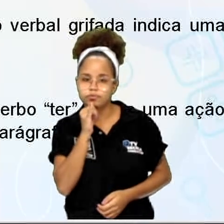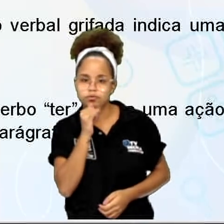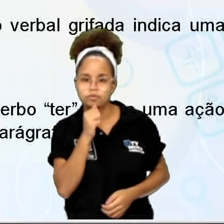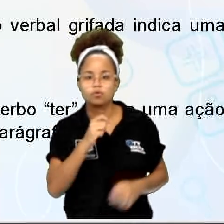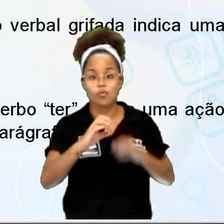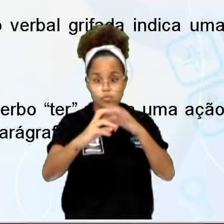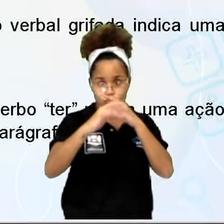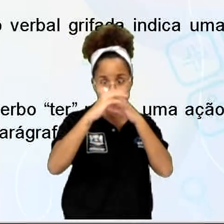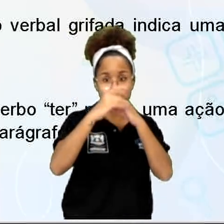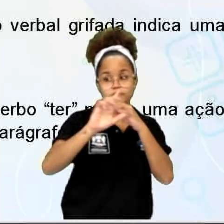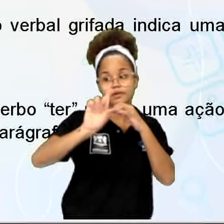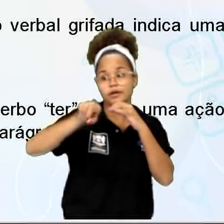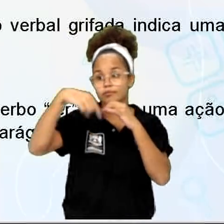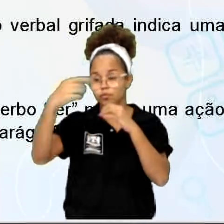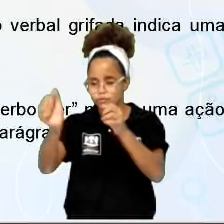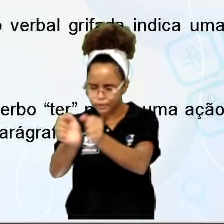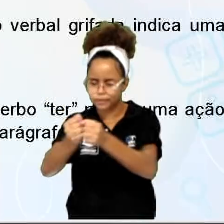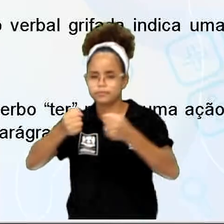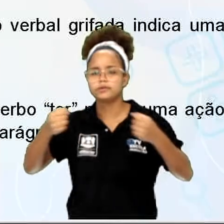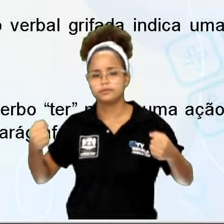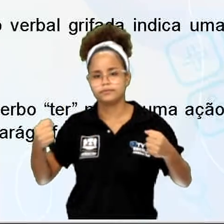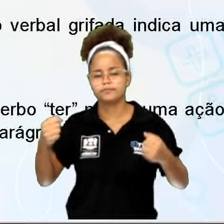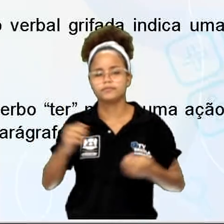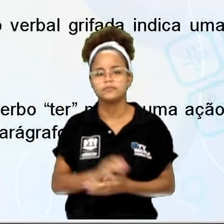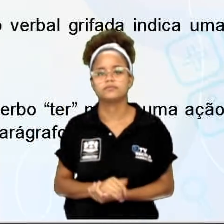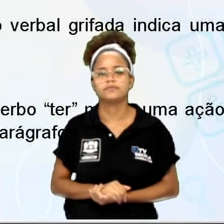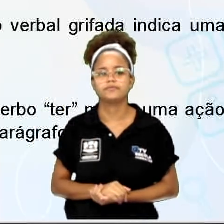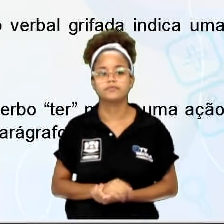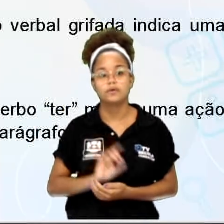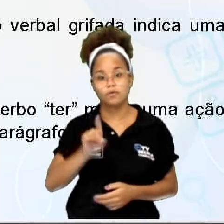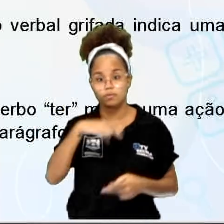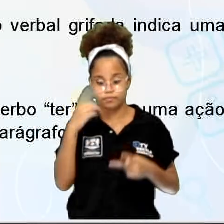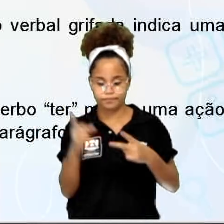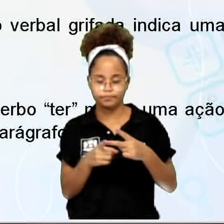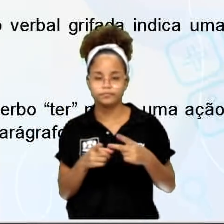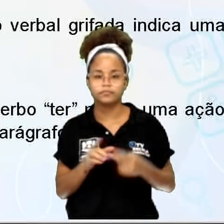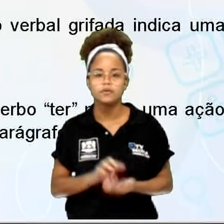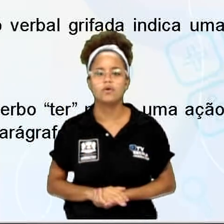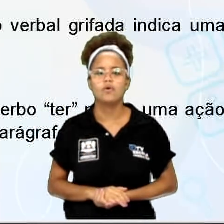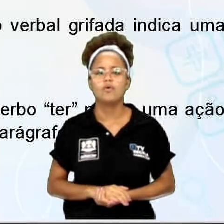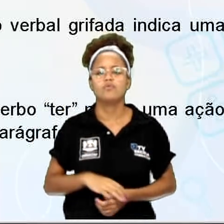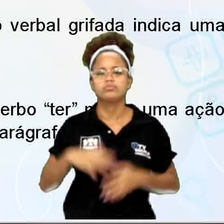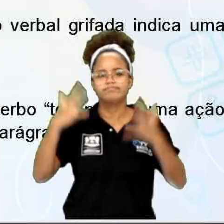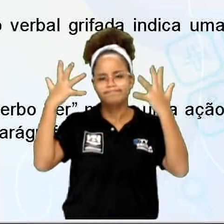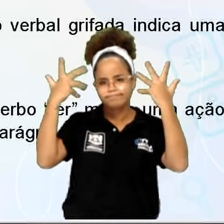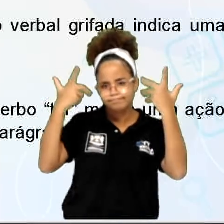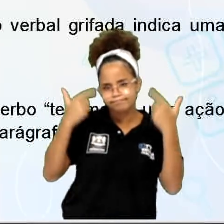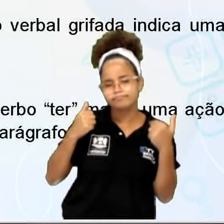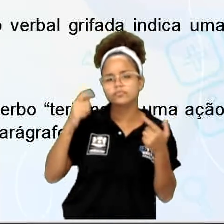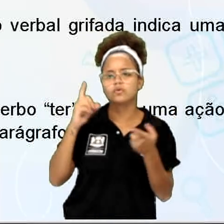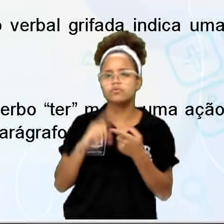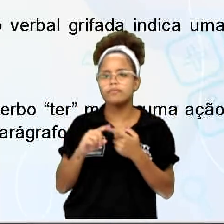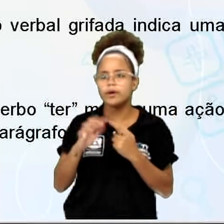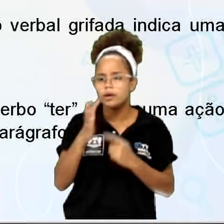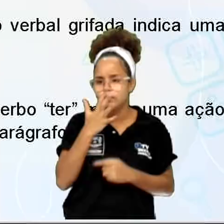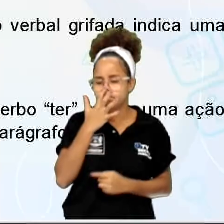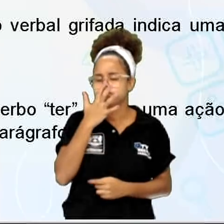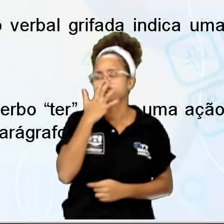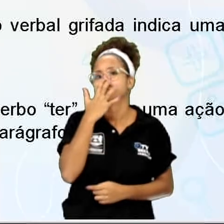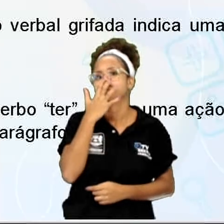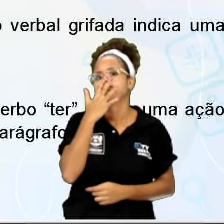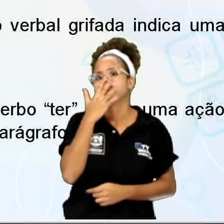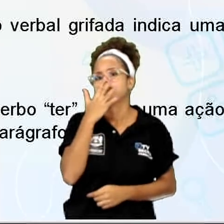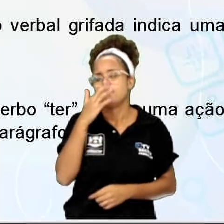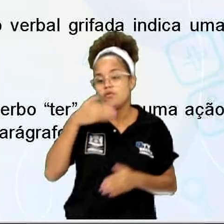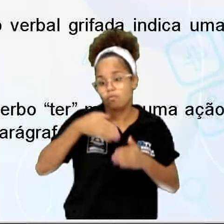Ok. Item 1 tranquilo aí pra gente. Vamos para o item 2. Os leões, também hipnotizados,